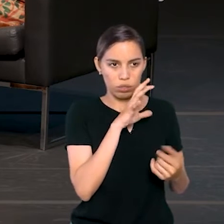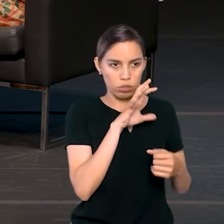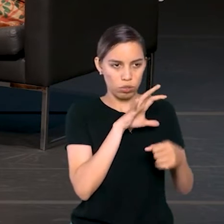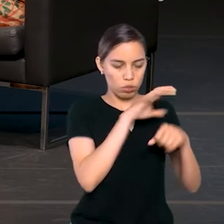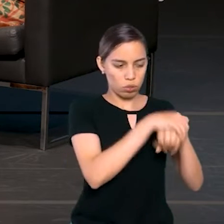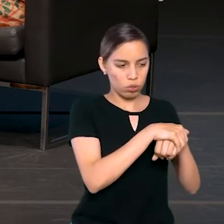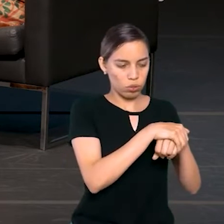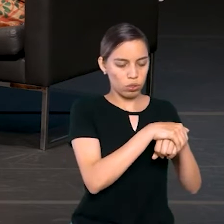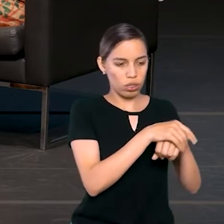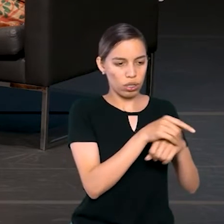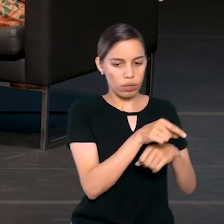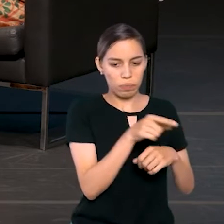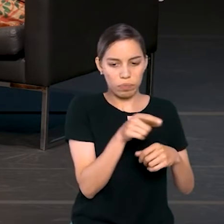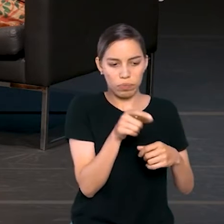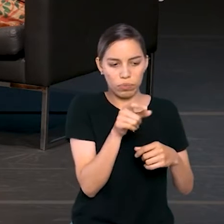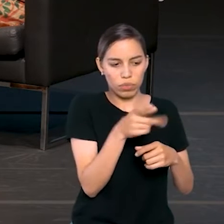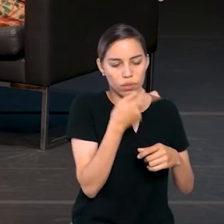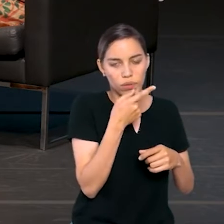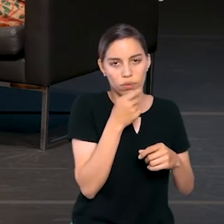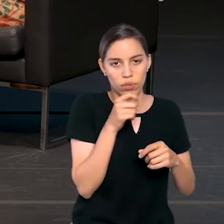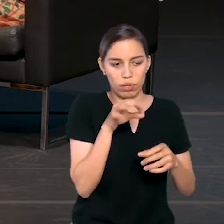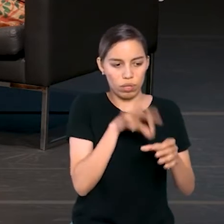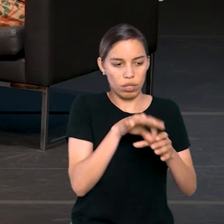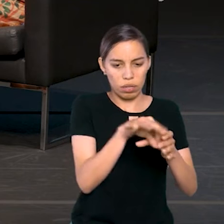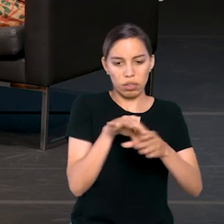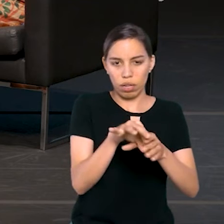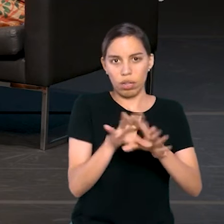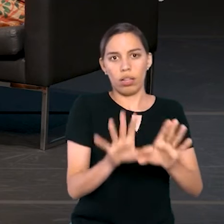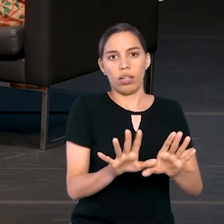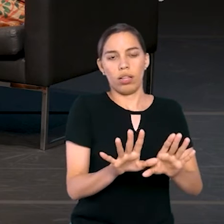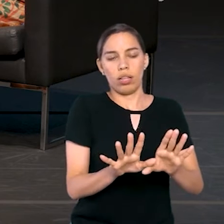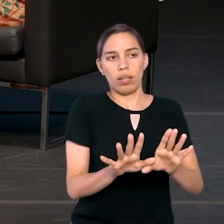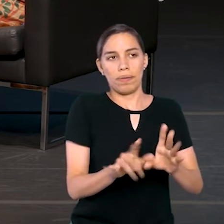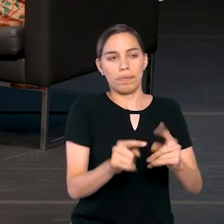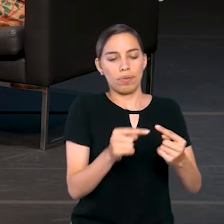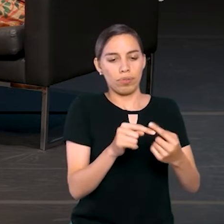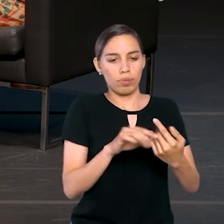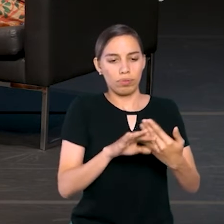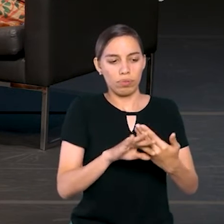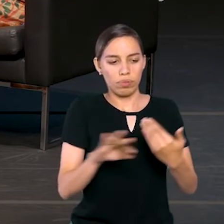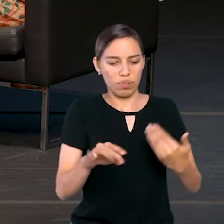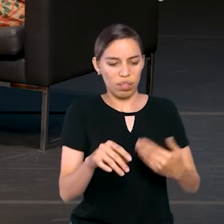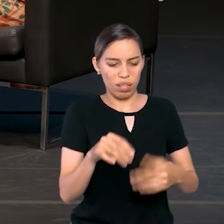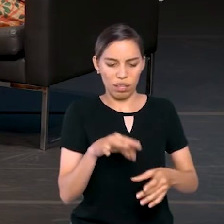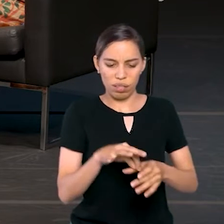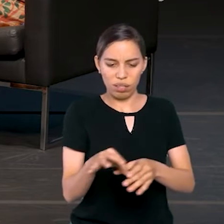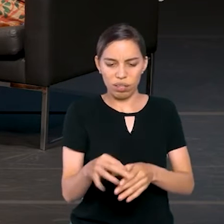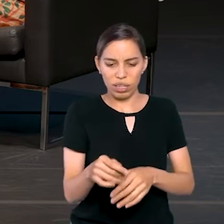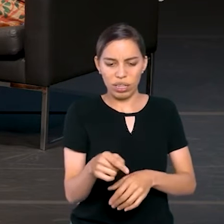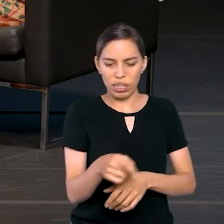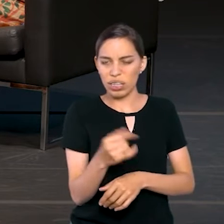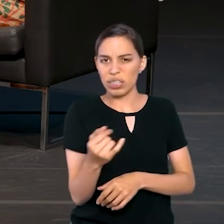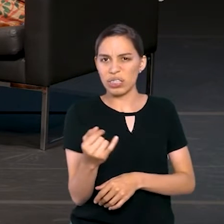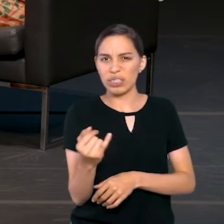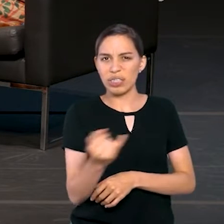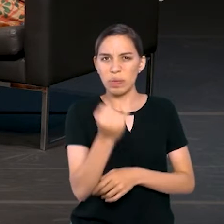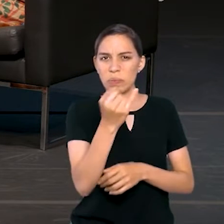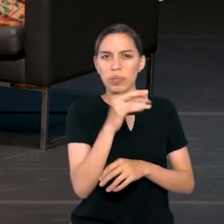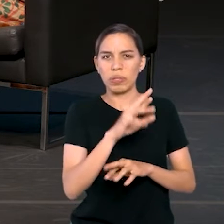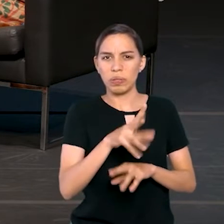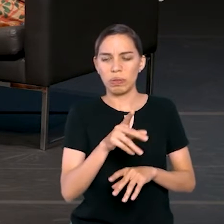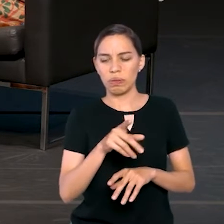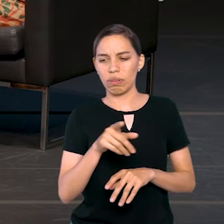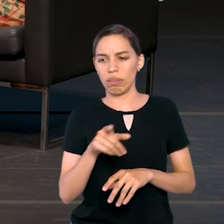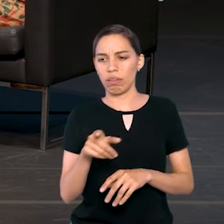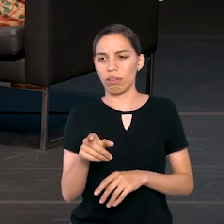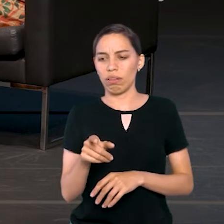fosse inferior à que realmente importa, e isso cria um afastamento, né, que a gente tem chamado desse